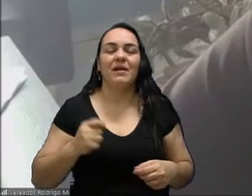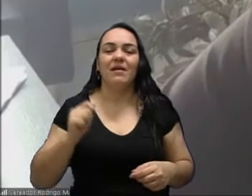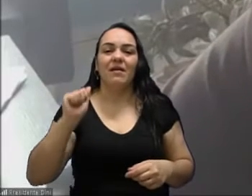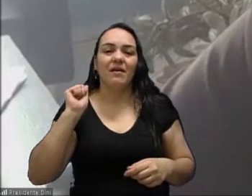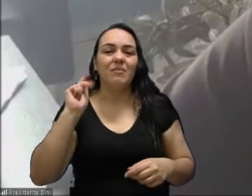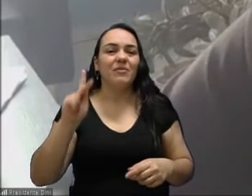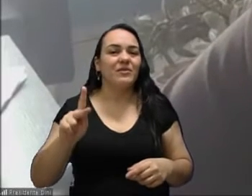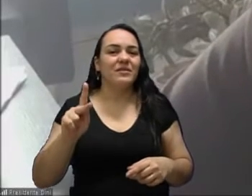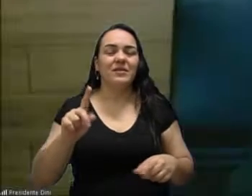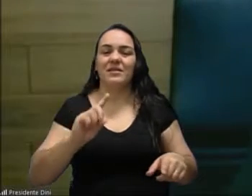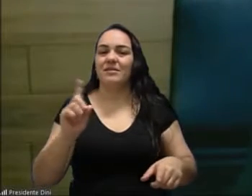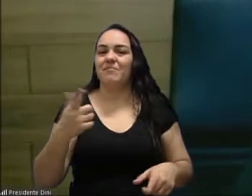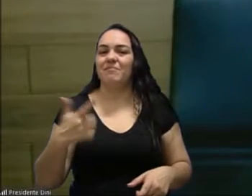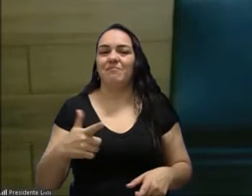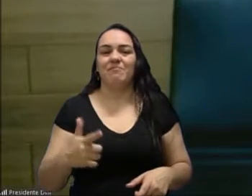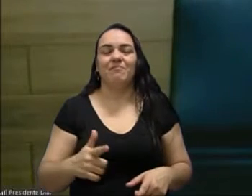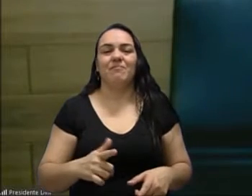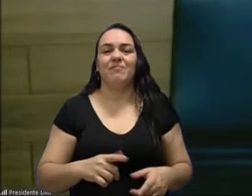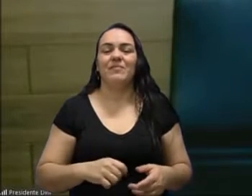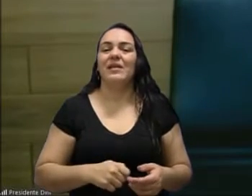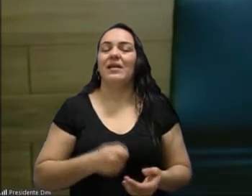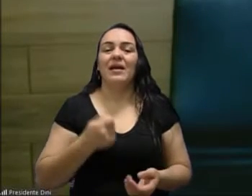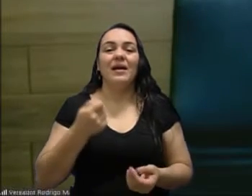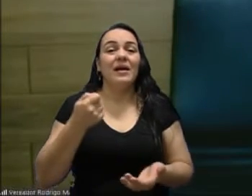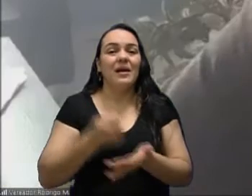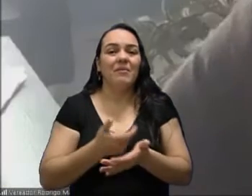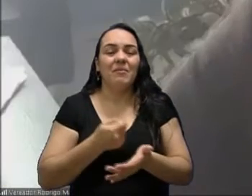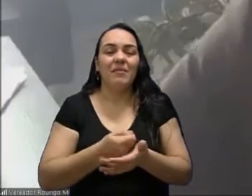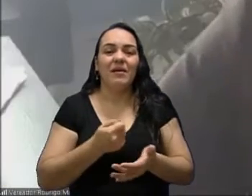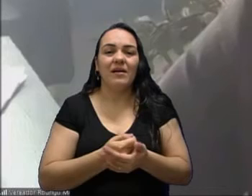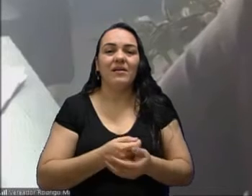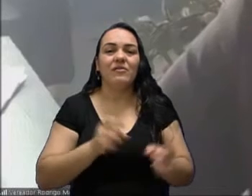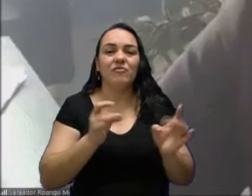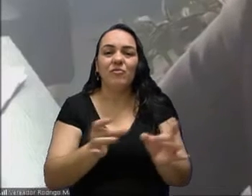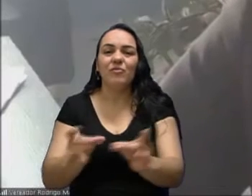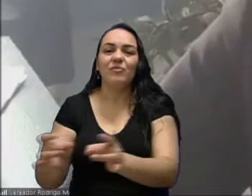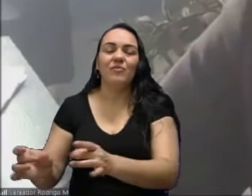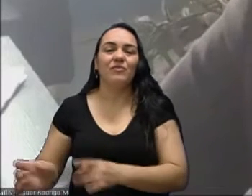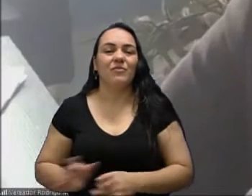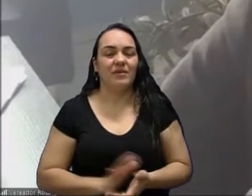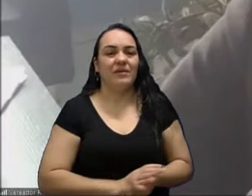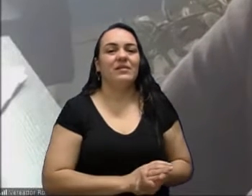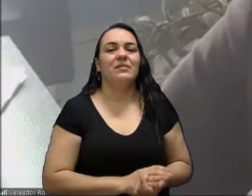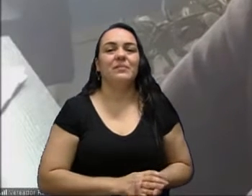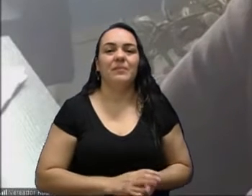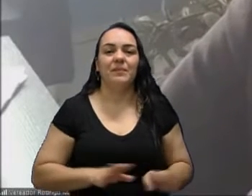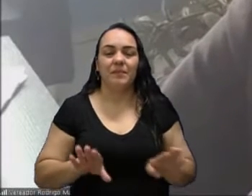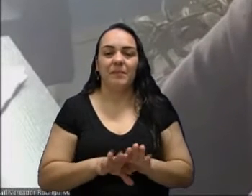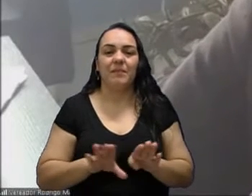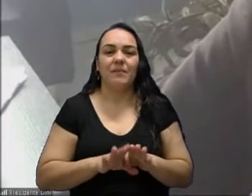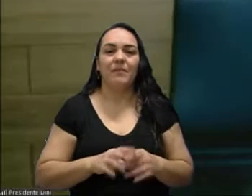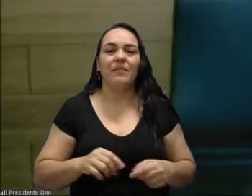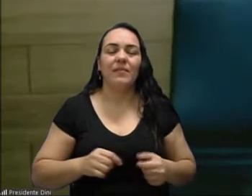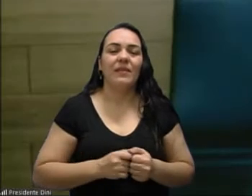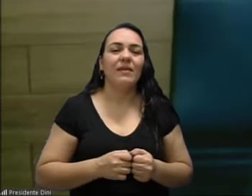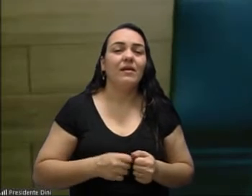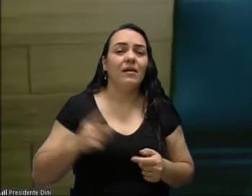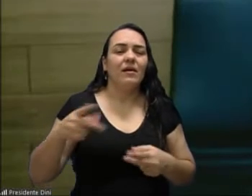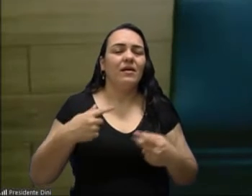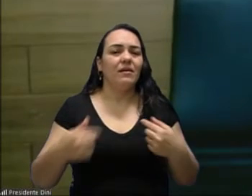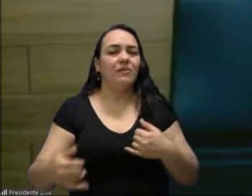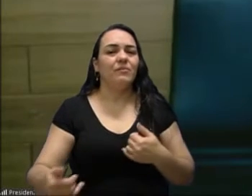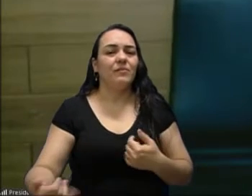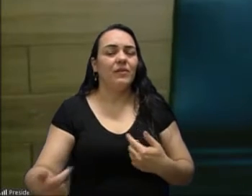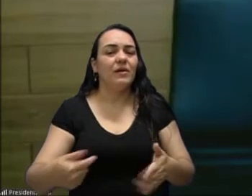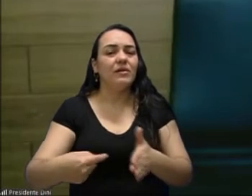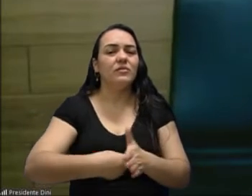ela vive, Defender, opusada. Então, olha só, o que eu queria pedir para a vossa excelência? Vereador, eu estou sendo questionado aqui por alguns